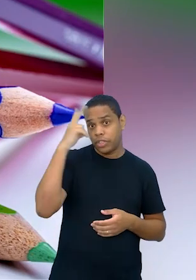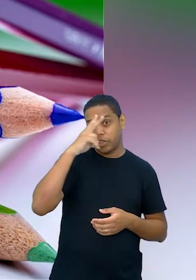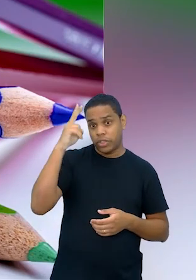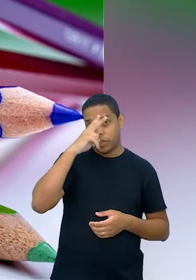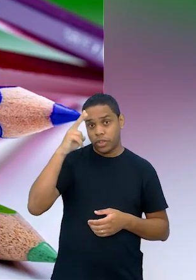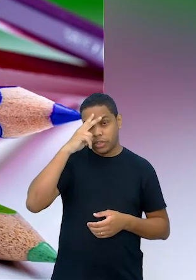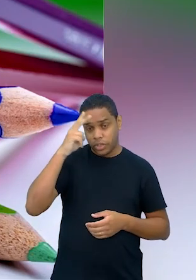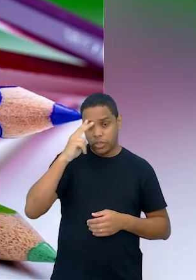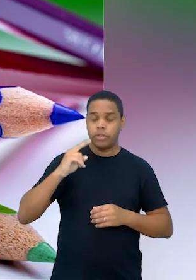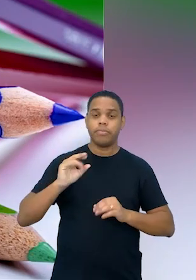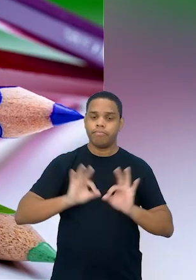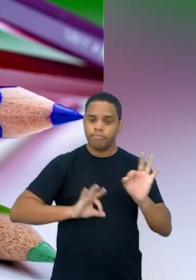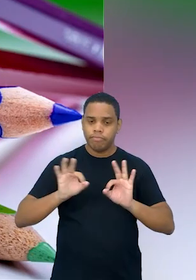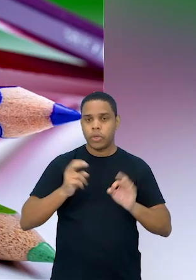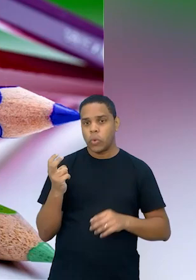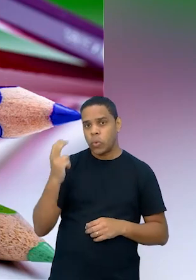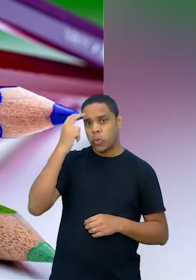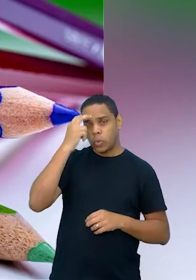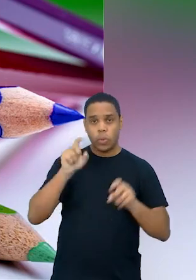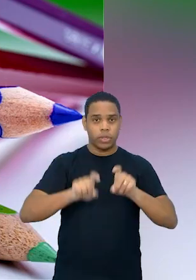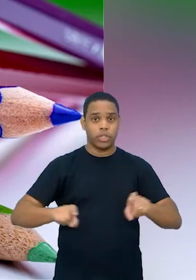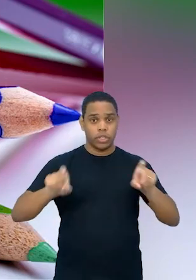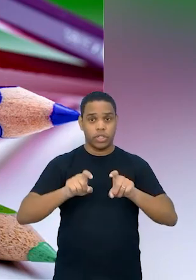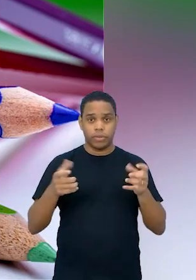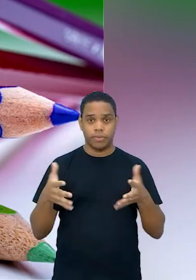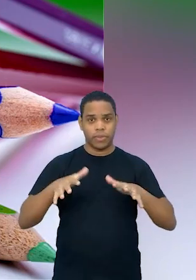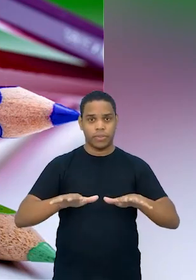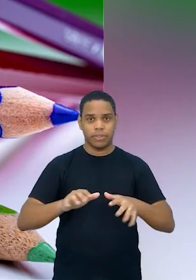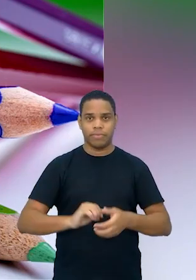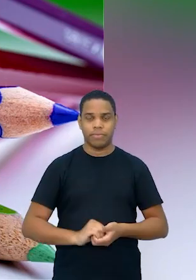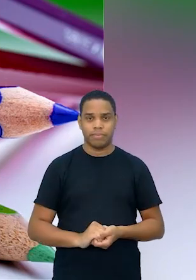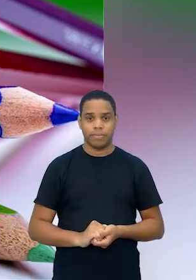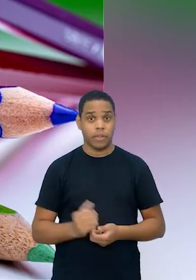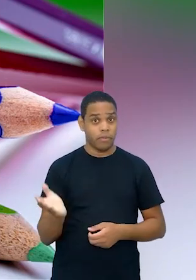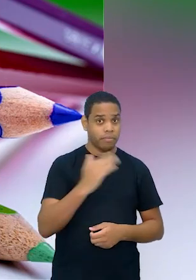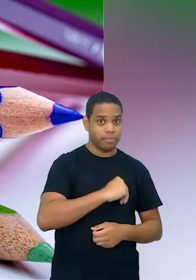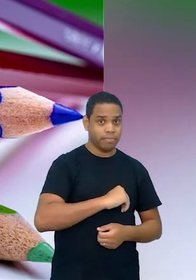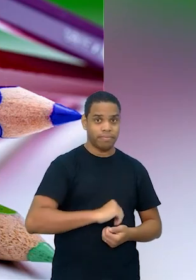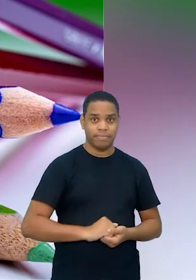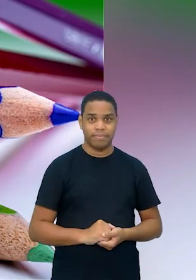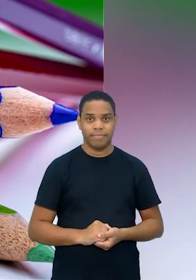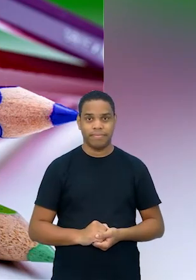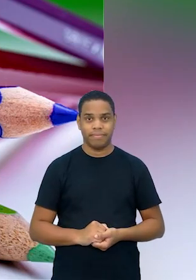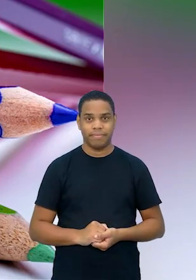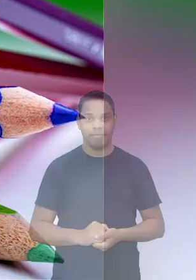histórias, desenvolvendo cultura digital inclusiva. Vamos lá?